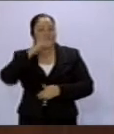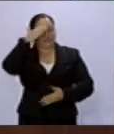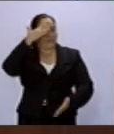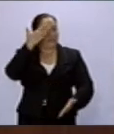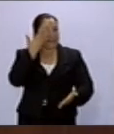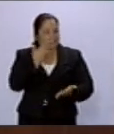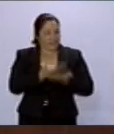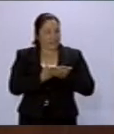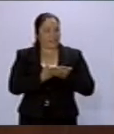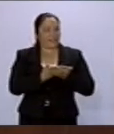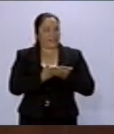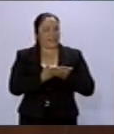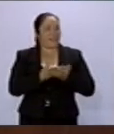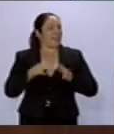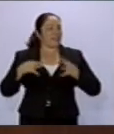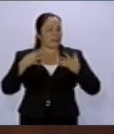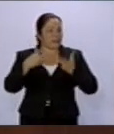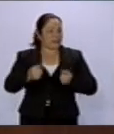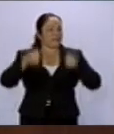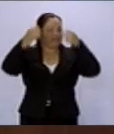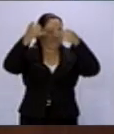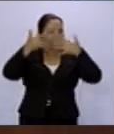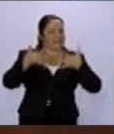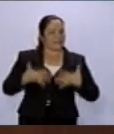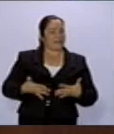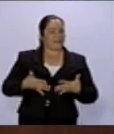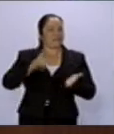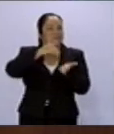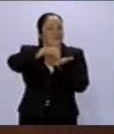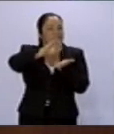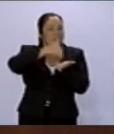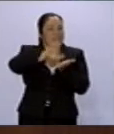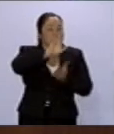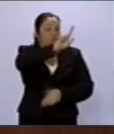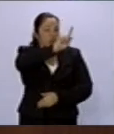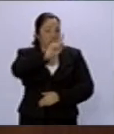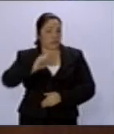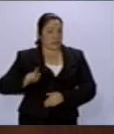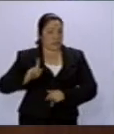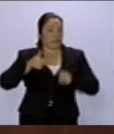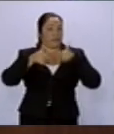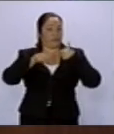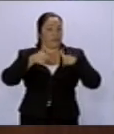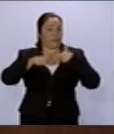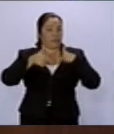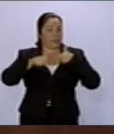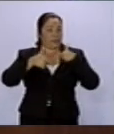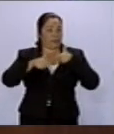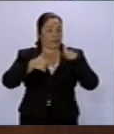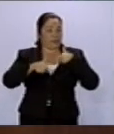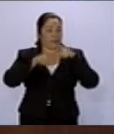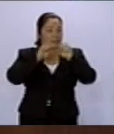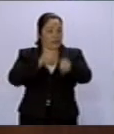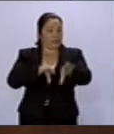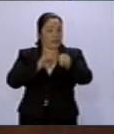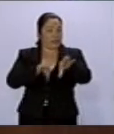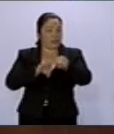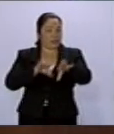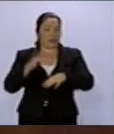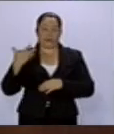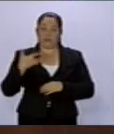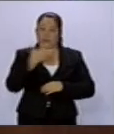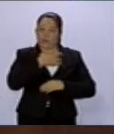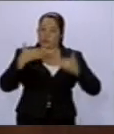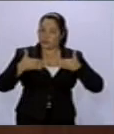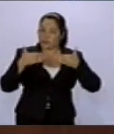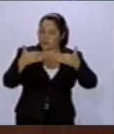no que veiculado porque secretário da secretaria de gestão do trabalho e da Educação na saúde do